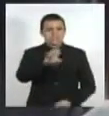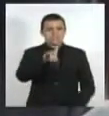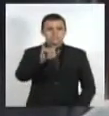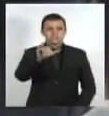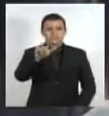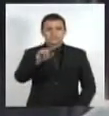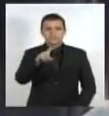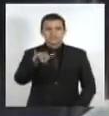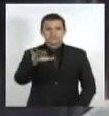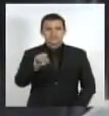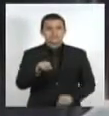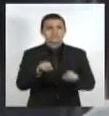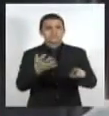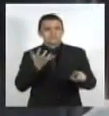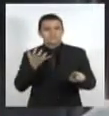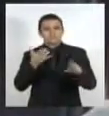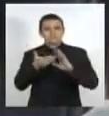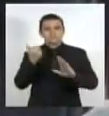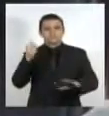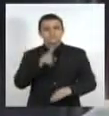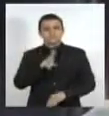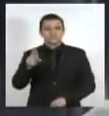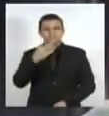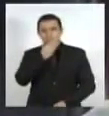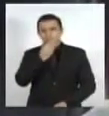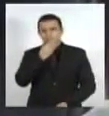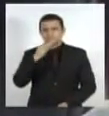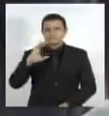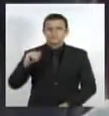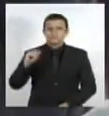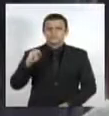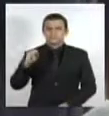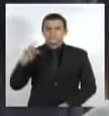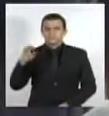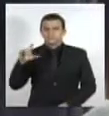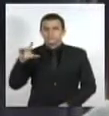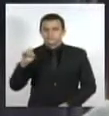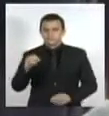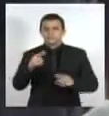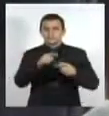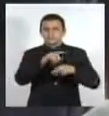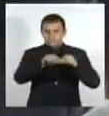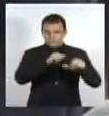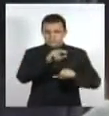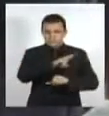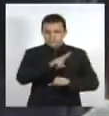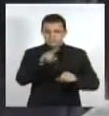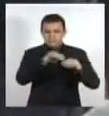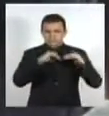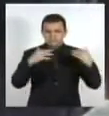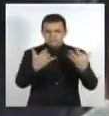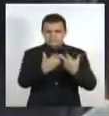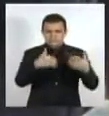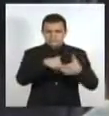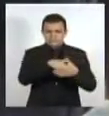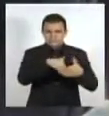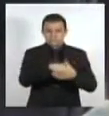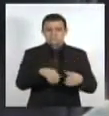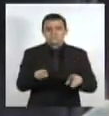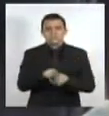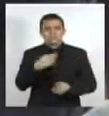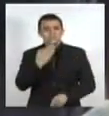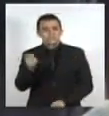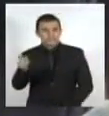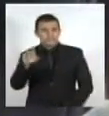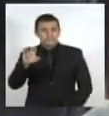pede para tirar o nome do governador Castelo do Castelão. Da mesma forma que o companheiro